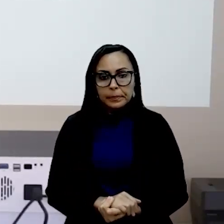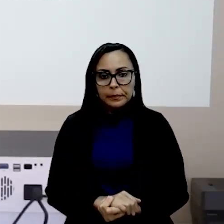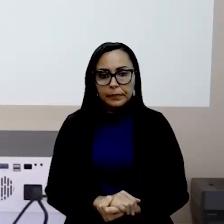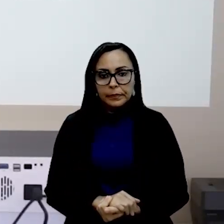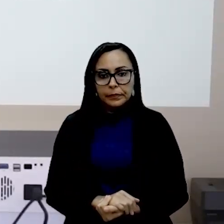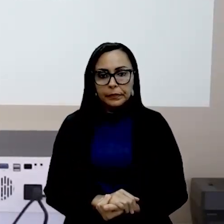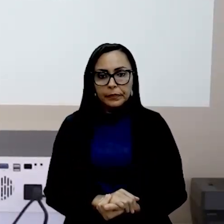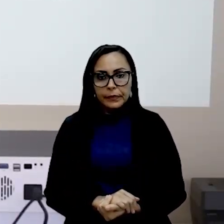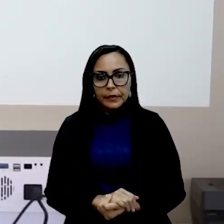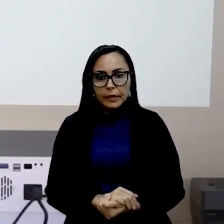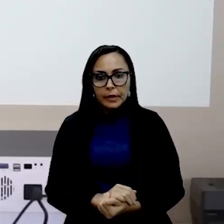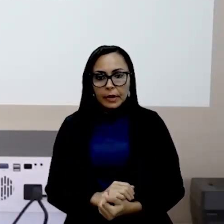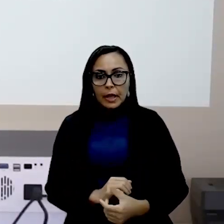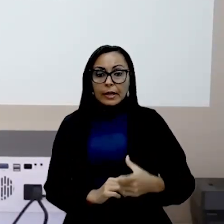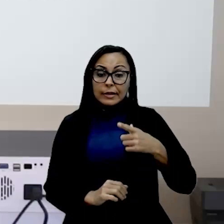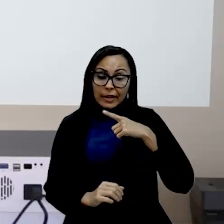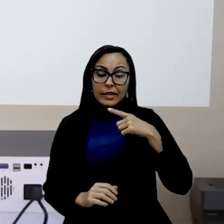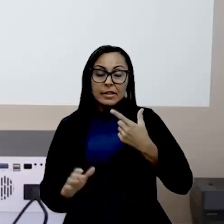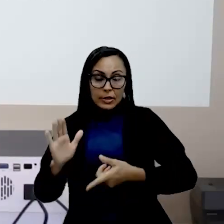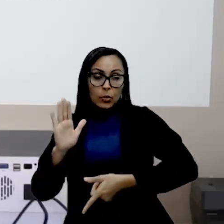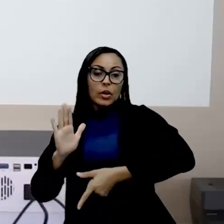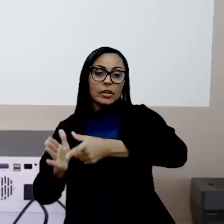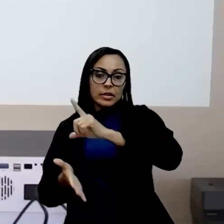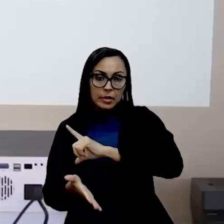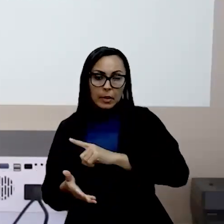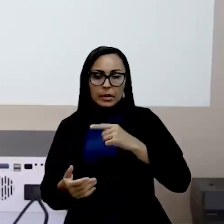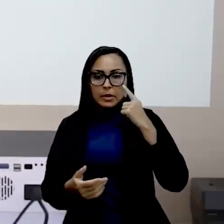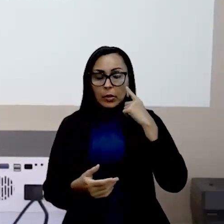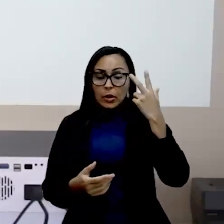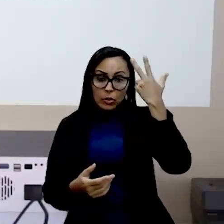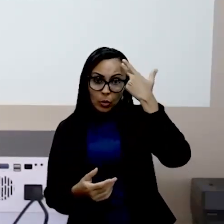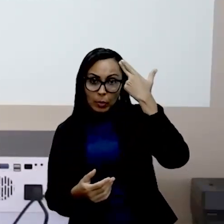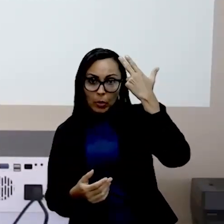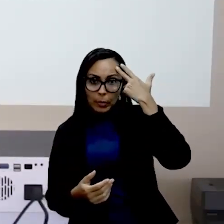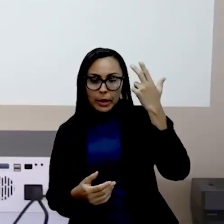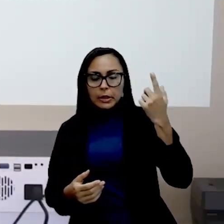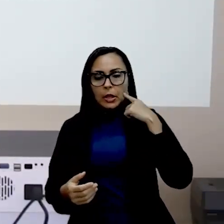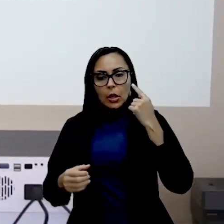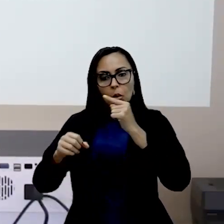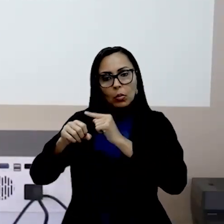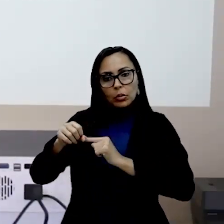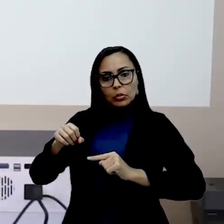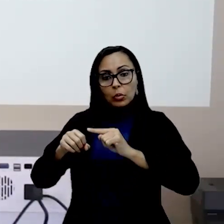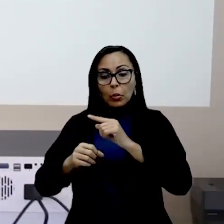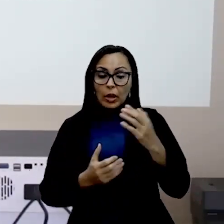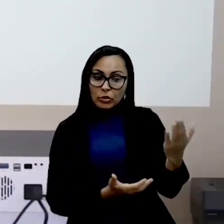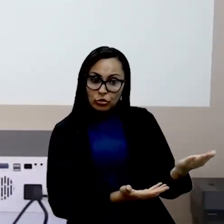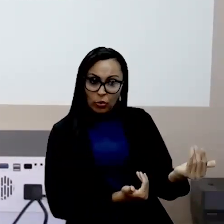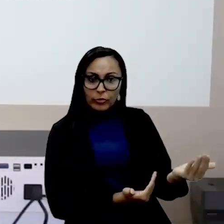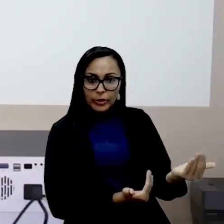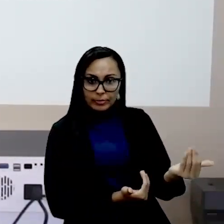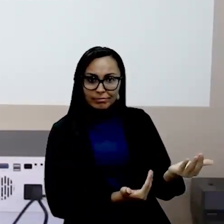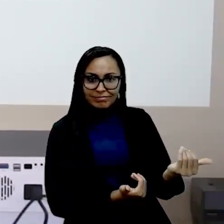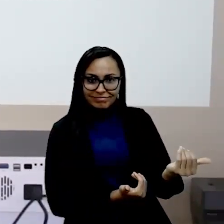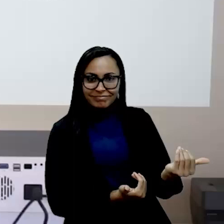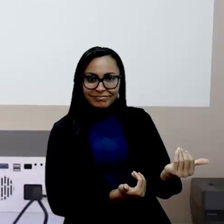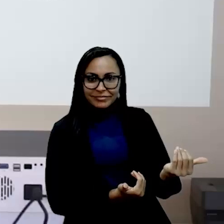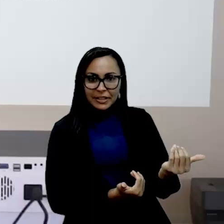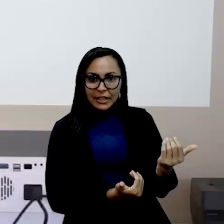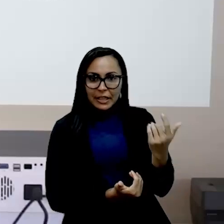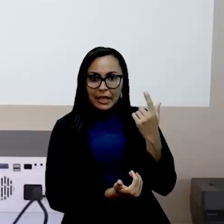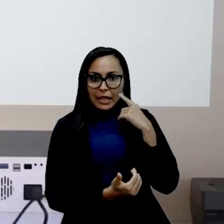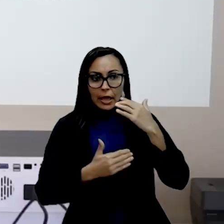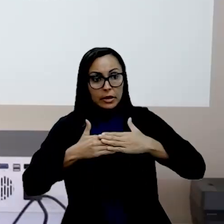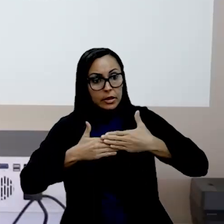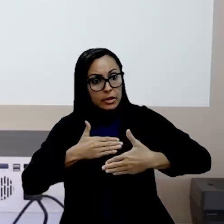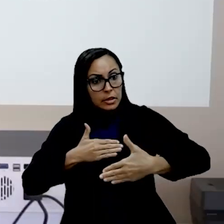havendo uma antecipação desses casos. E, geralmente, quando um tumor ocorre no paciente jovem, ele é extremamente agressivo.